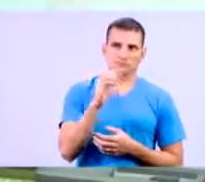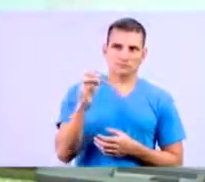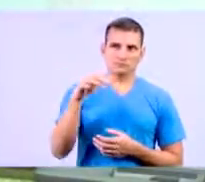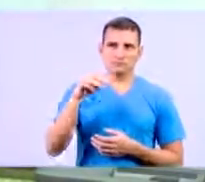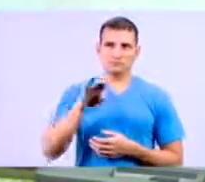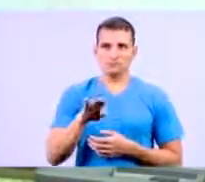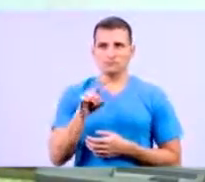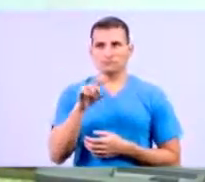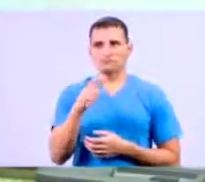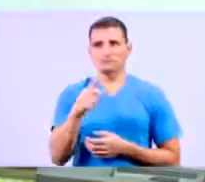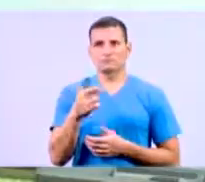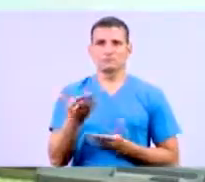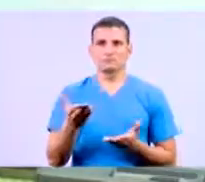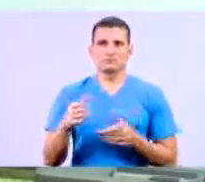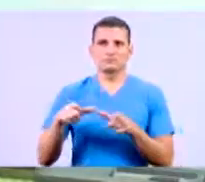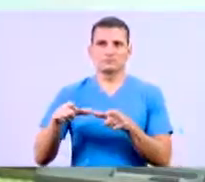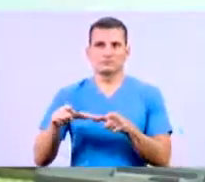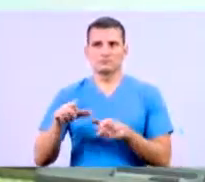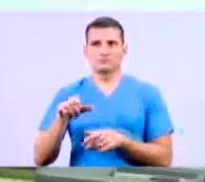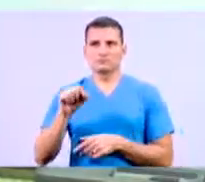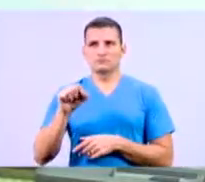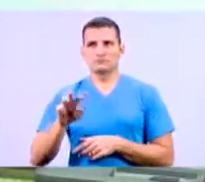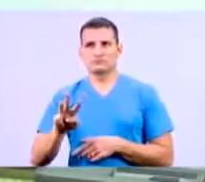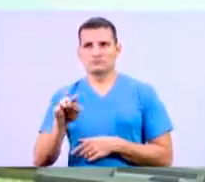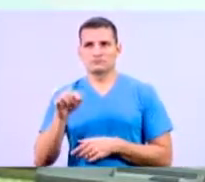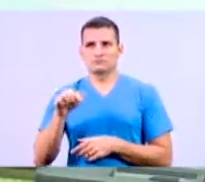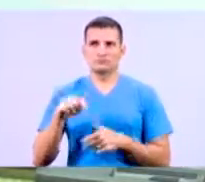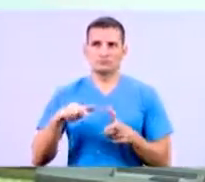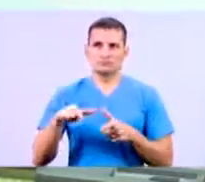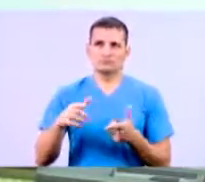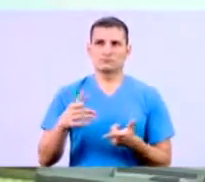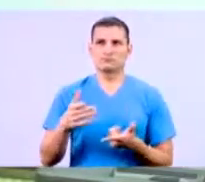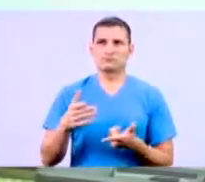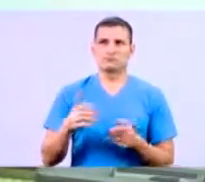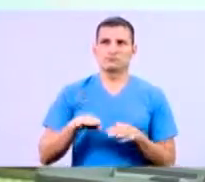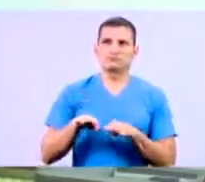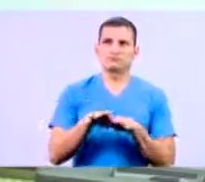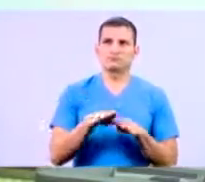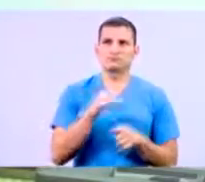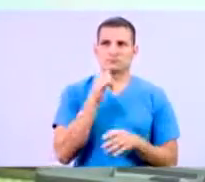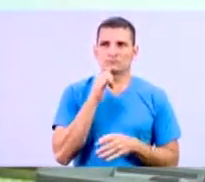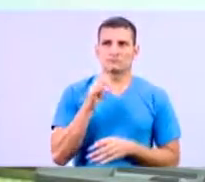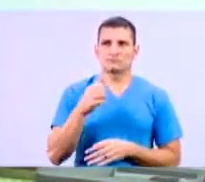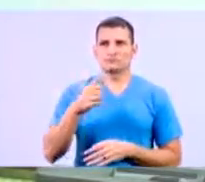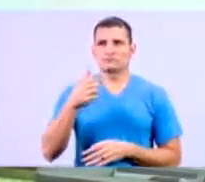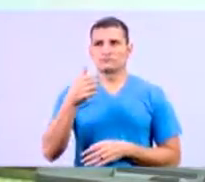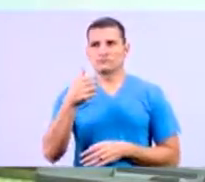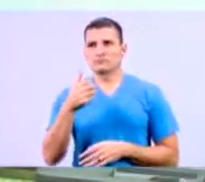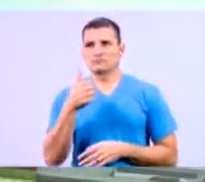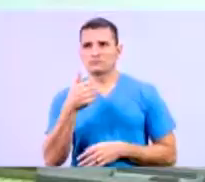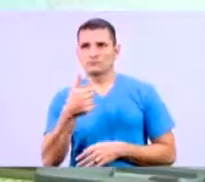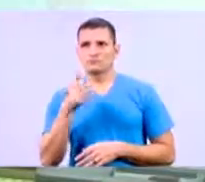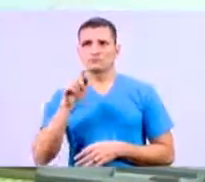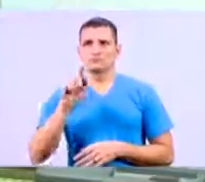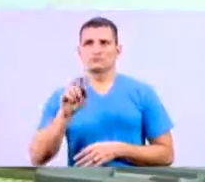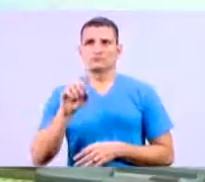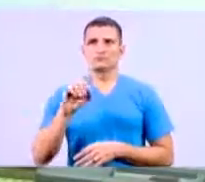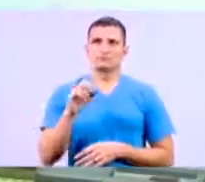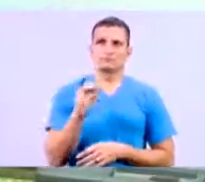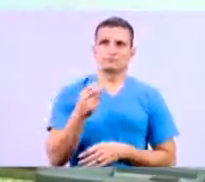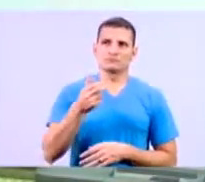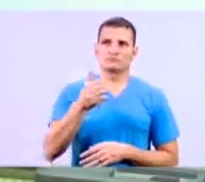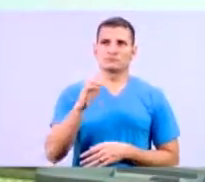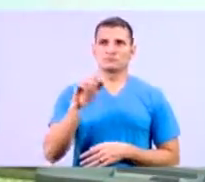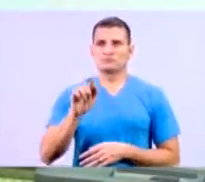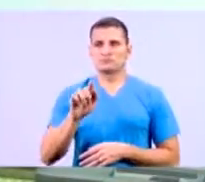switch hoje que opere num padrão de 500 megas. Você tem um switch que opere, por exemplo, num padrão de 1 giga ou de 10 gigas ou então de